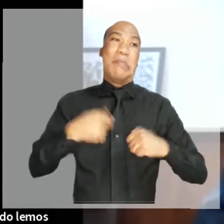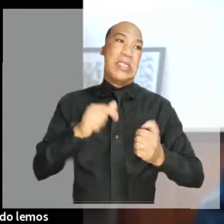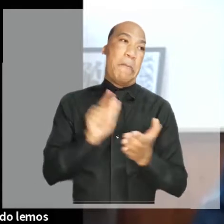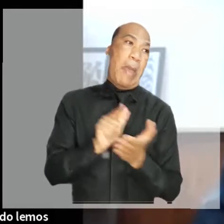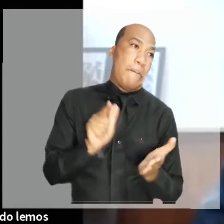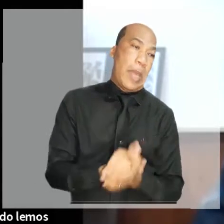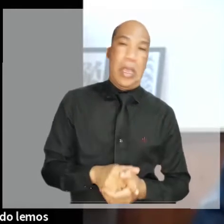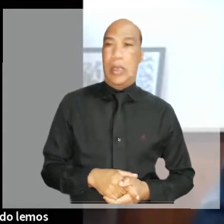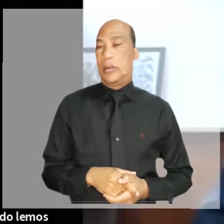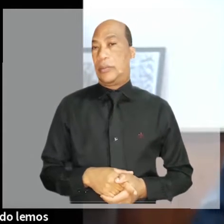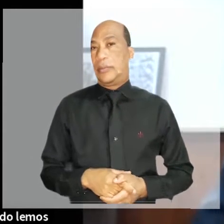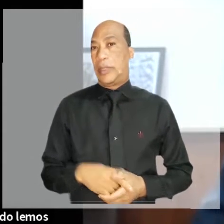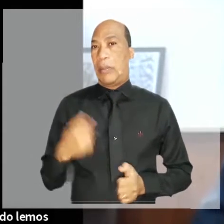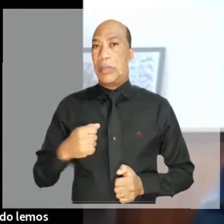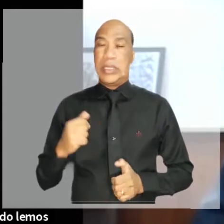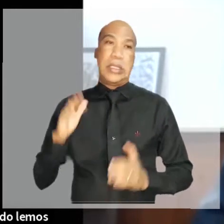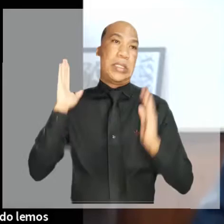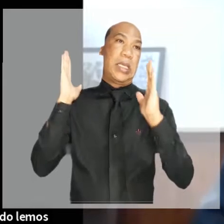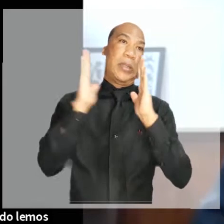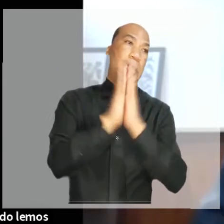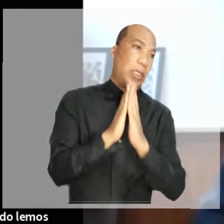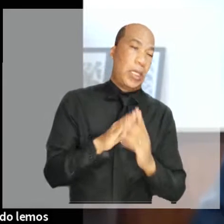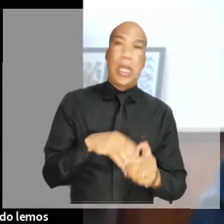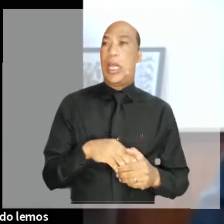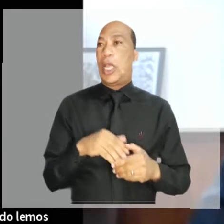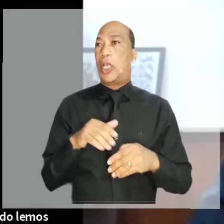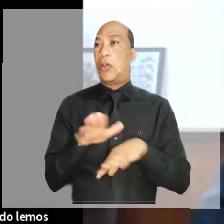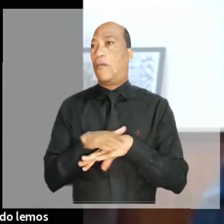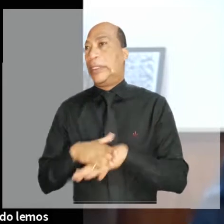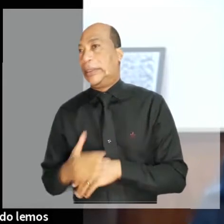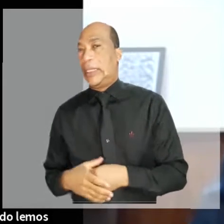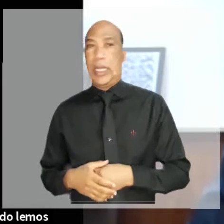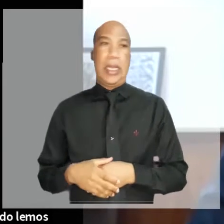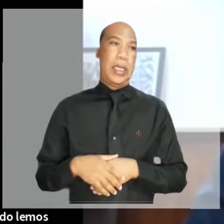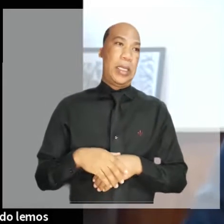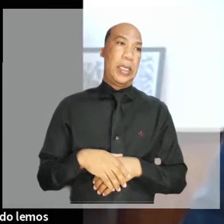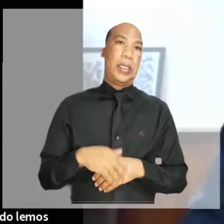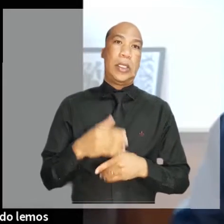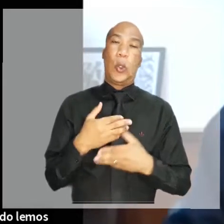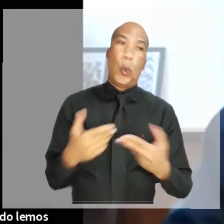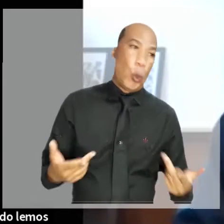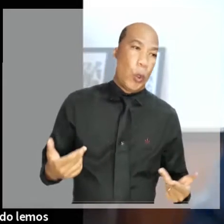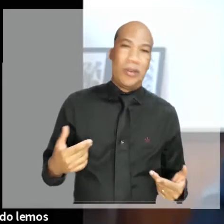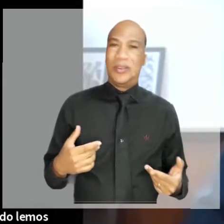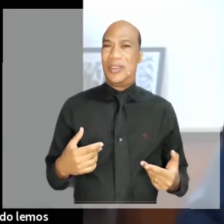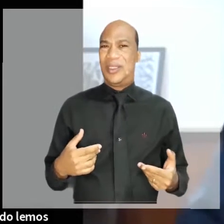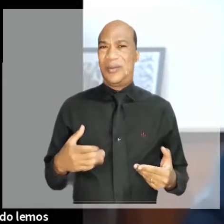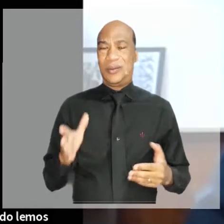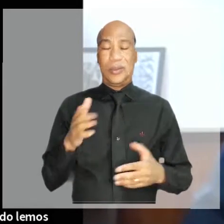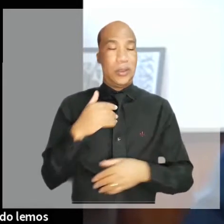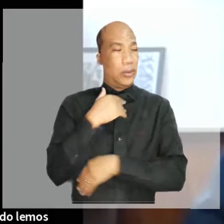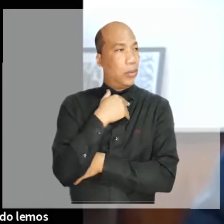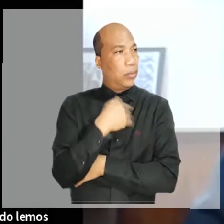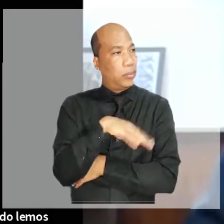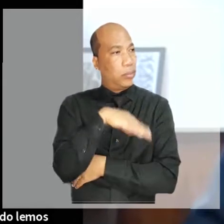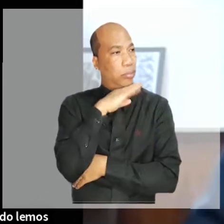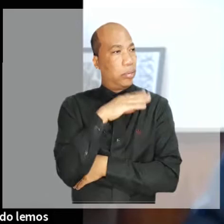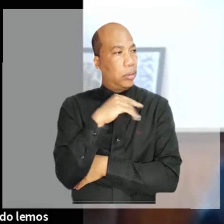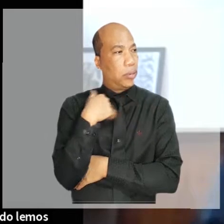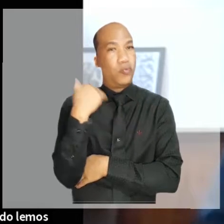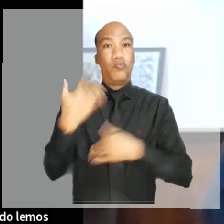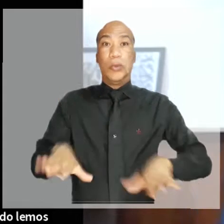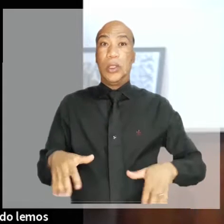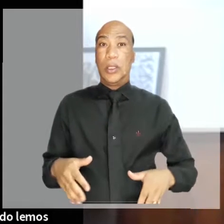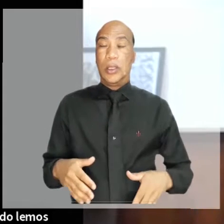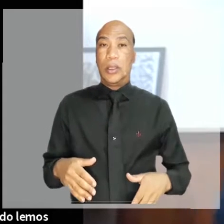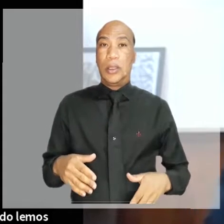que, vamos dizer, a burocracia não é razoável, vão gerar insatisfação do ponto de vista do usuário.